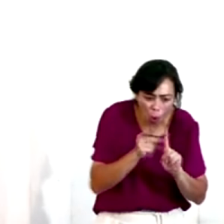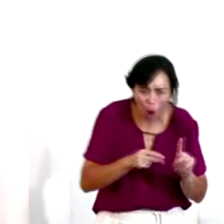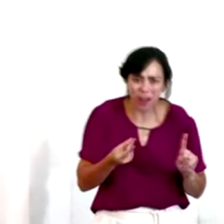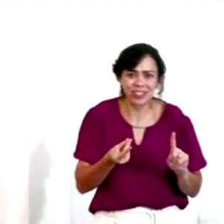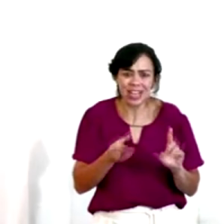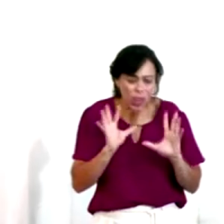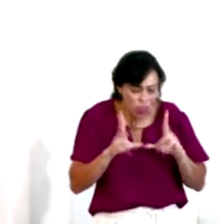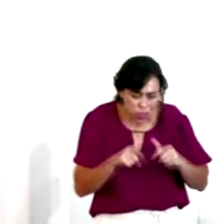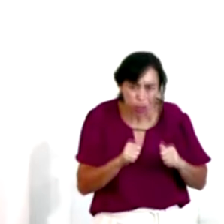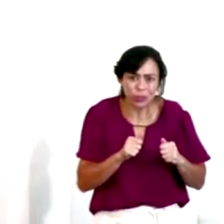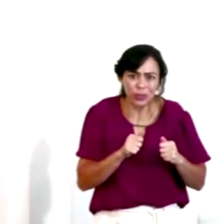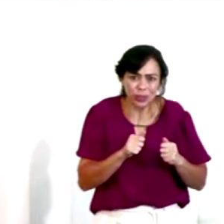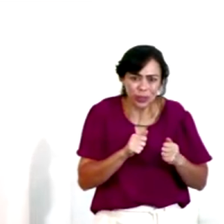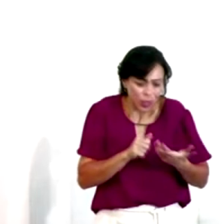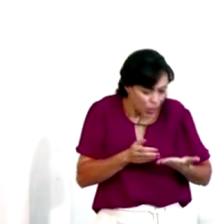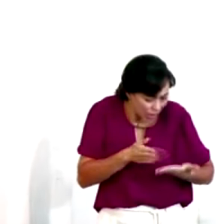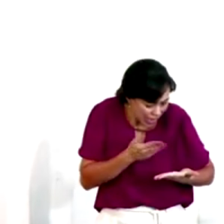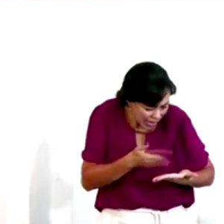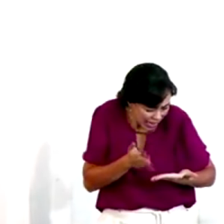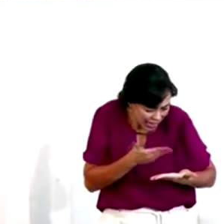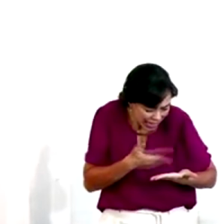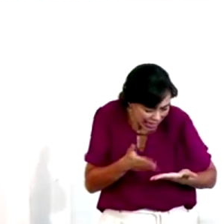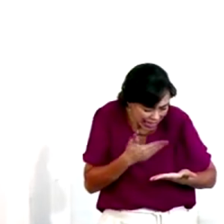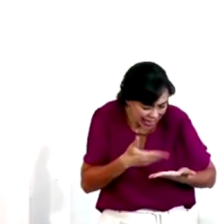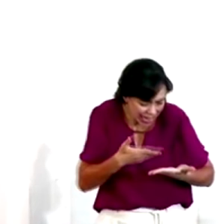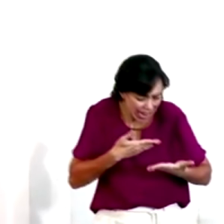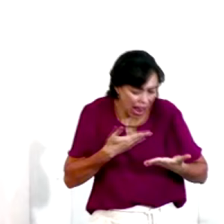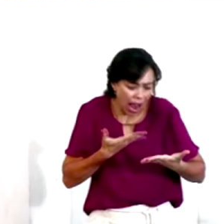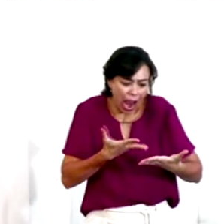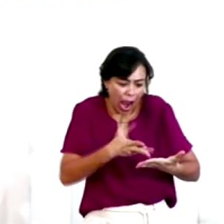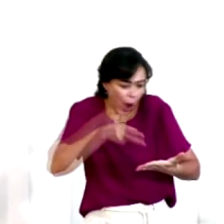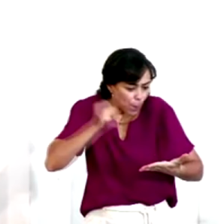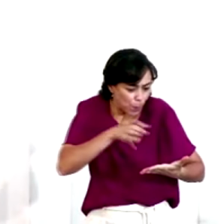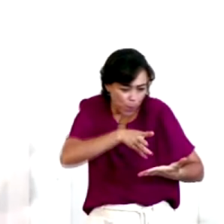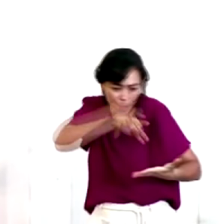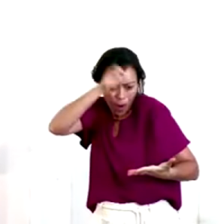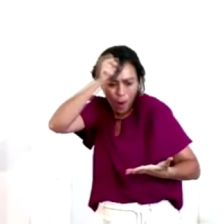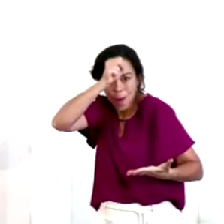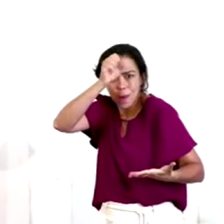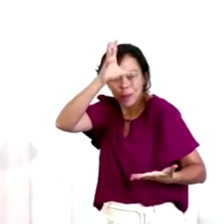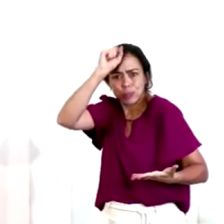falar disso que transformou o coração deles.